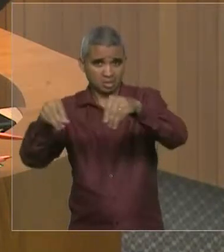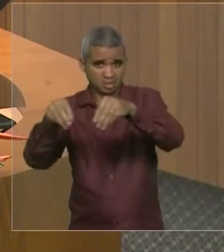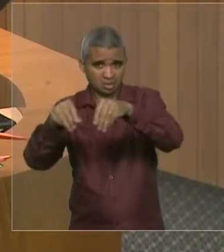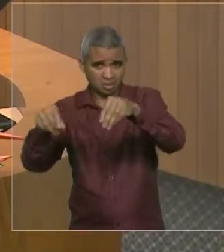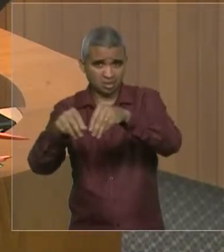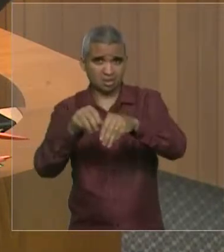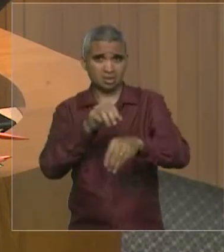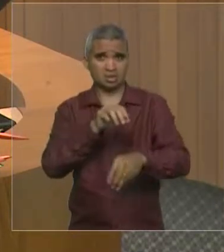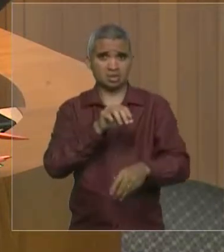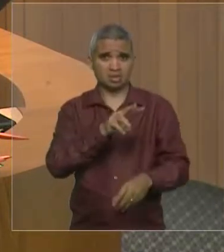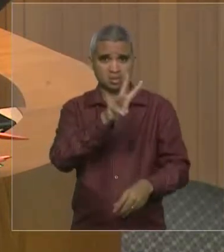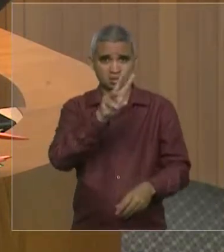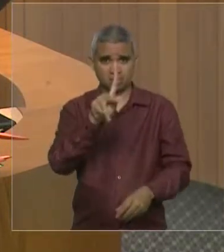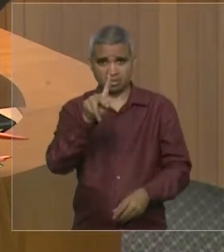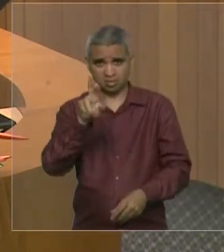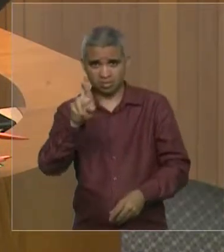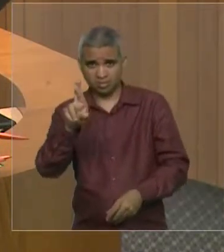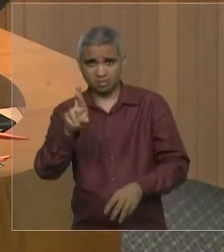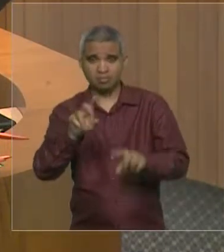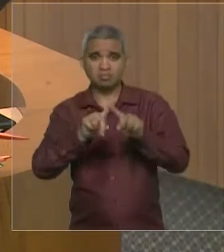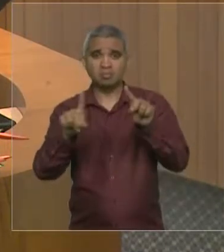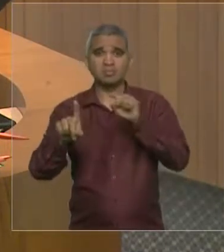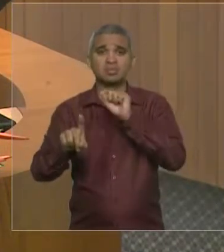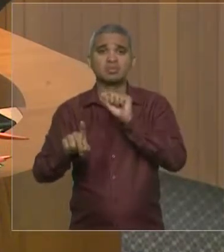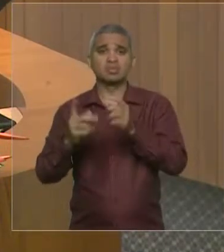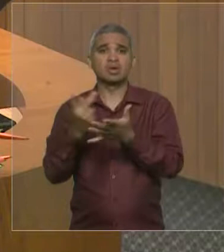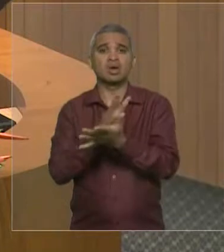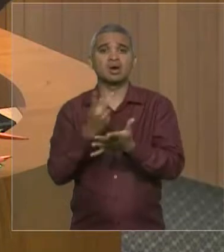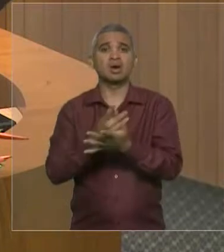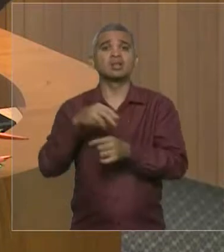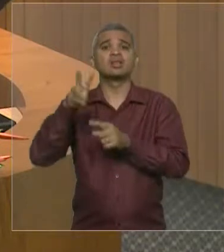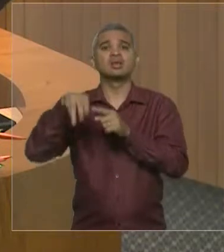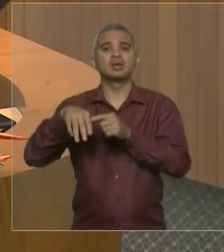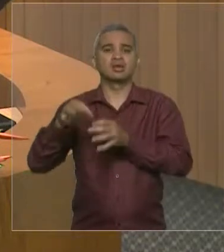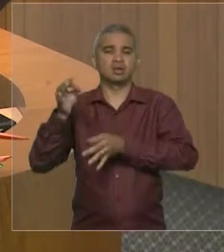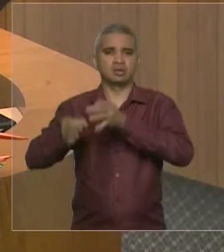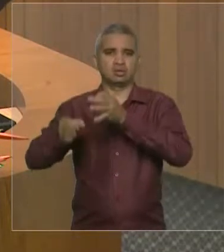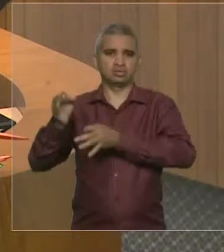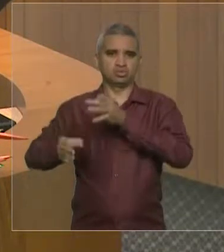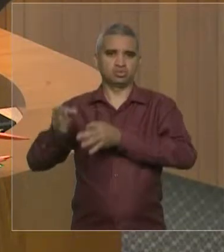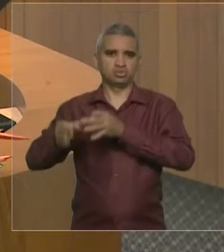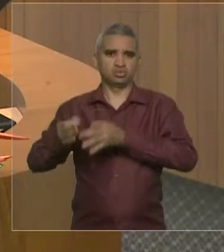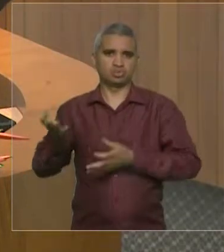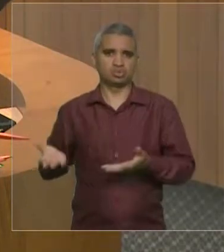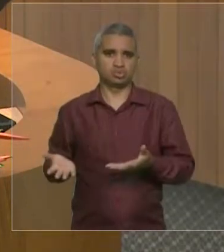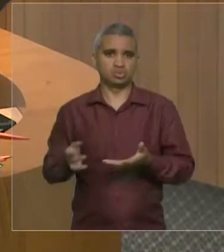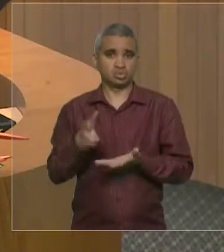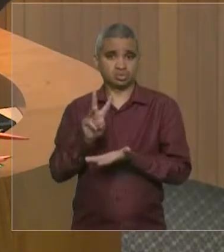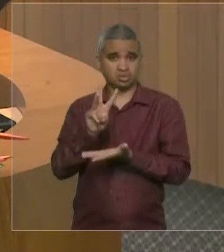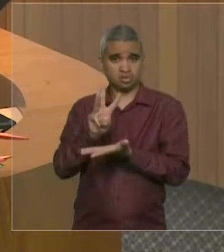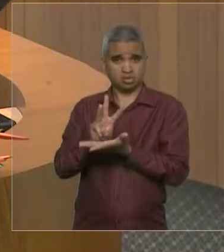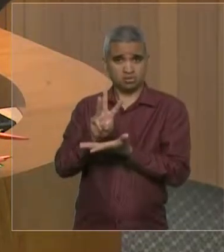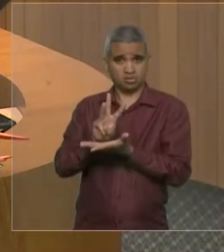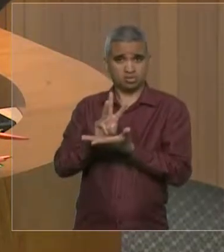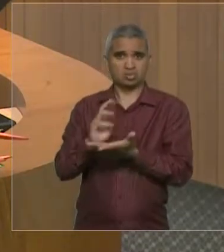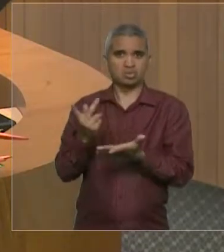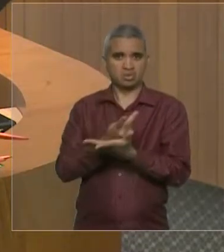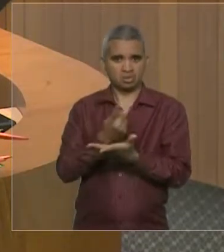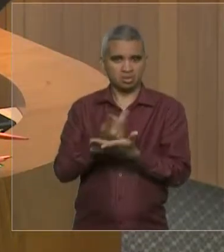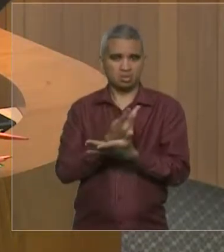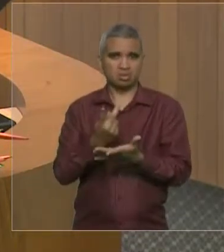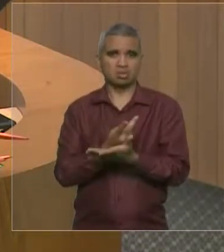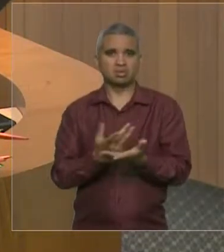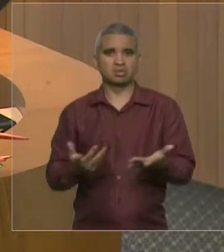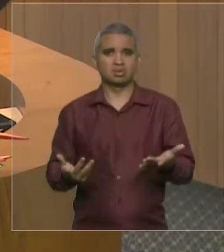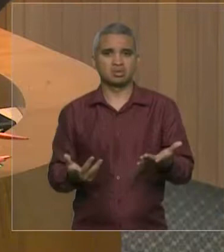na situação? O Judiciário. A Defensoria Pública, eu entrei em contato mais cedo, só foram feitas